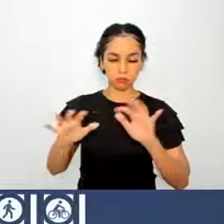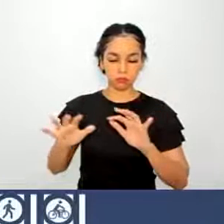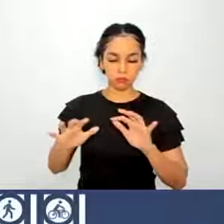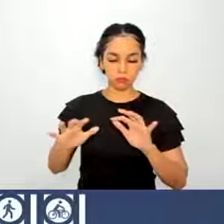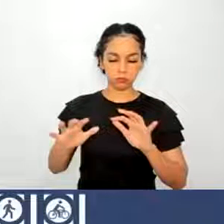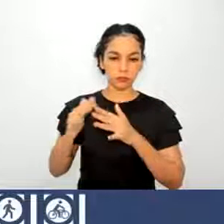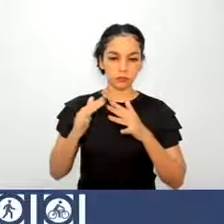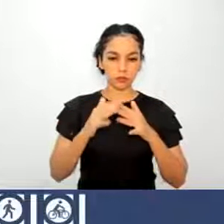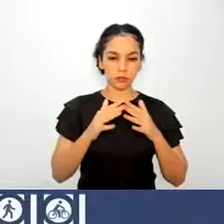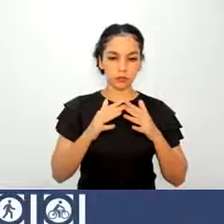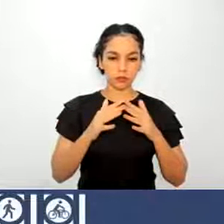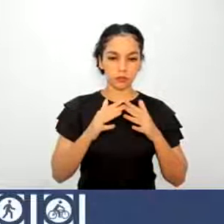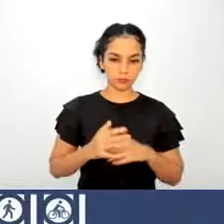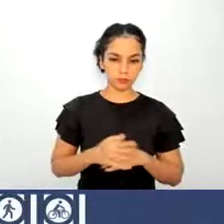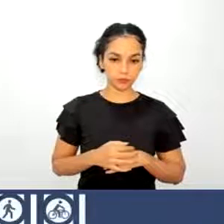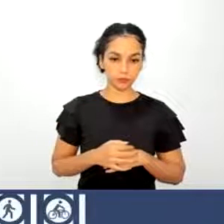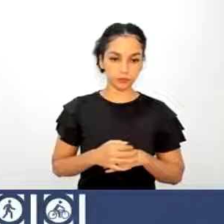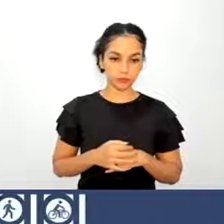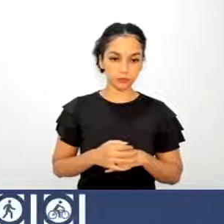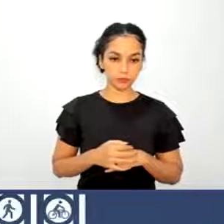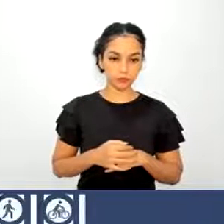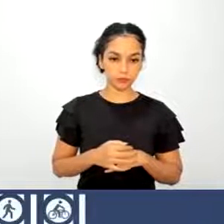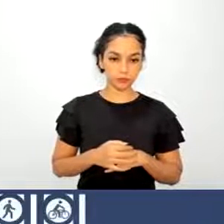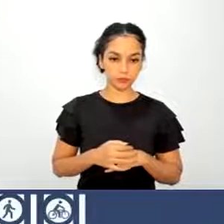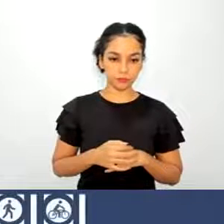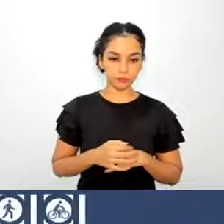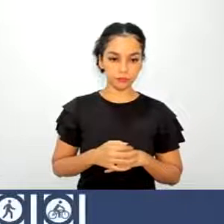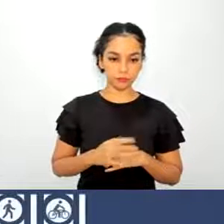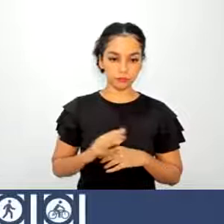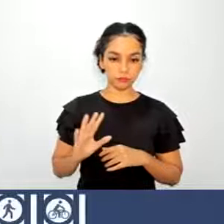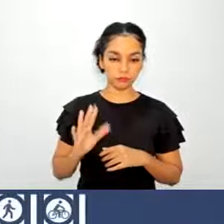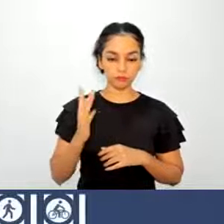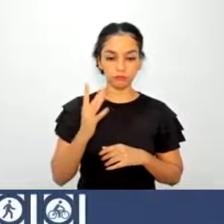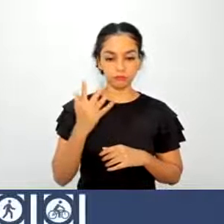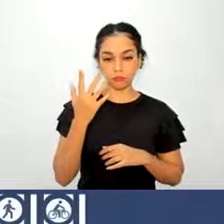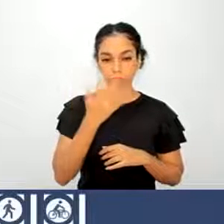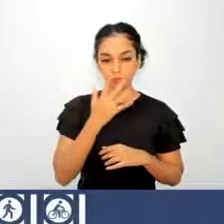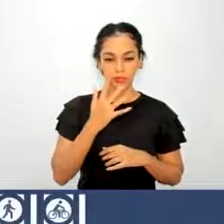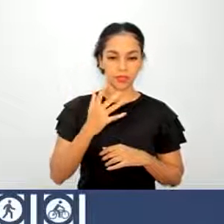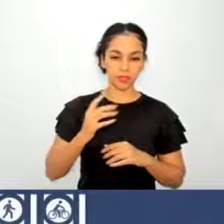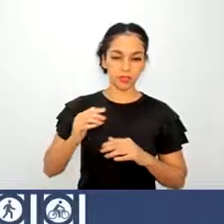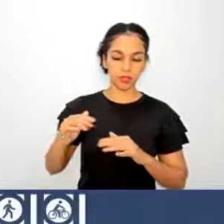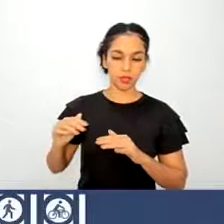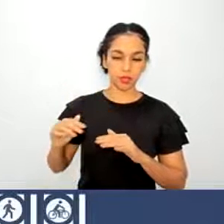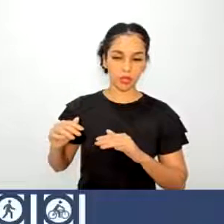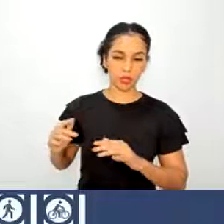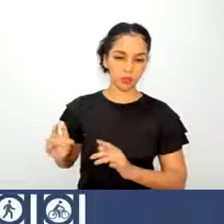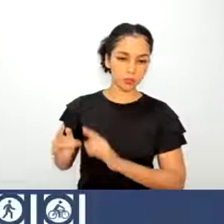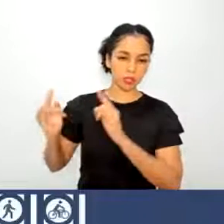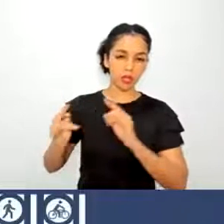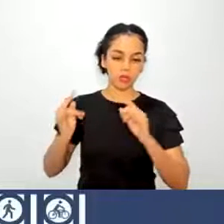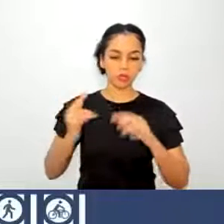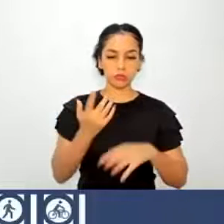obstruída, você obstrui a visão da arquitetura, a visão da arborização, né?